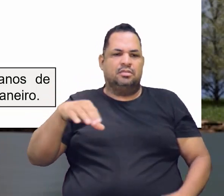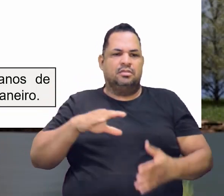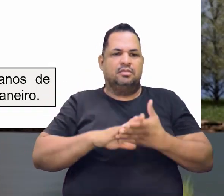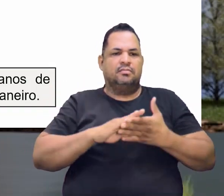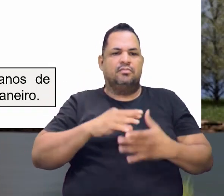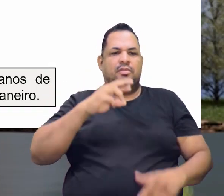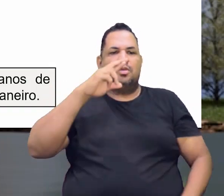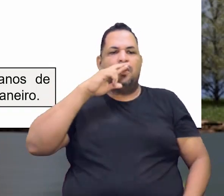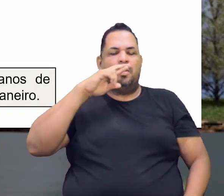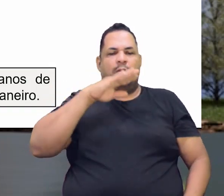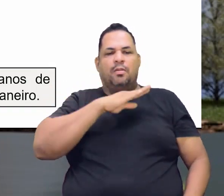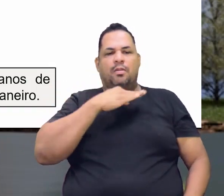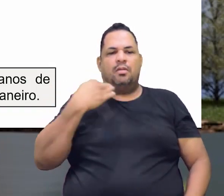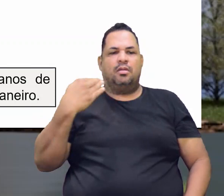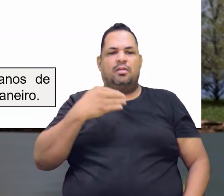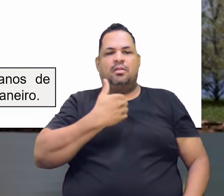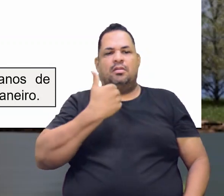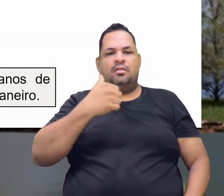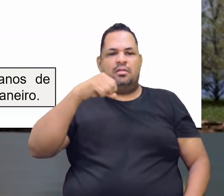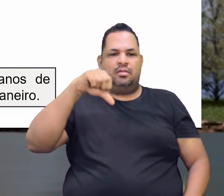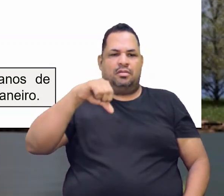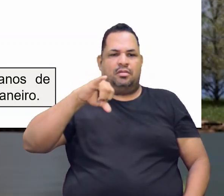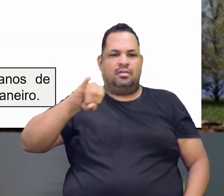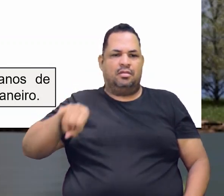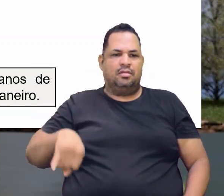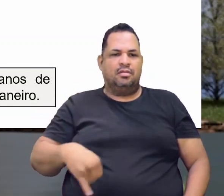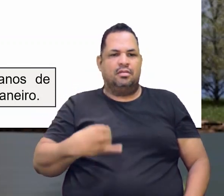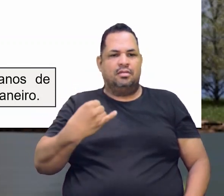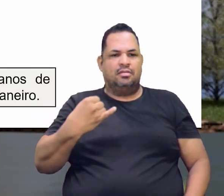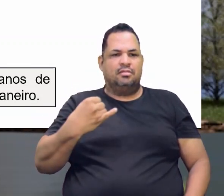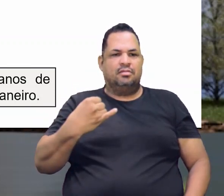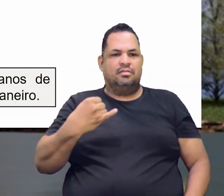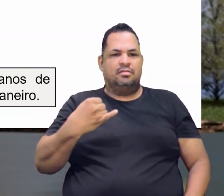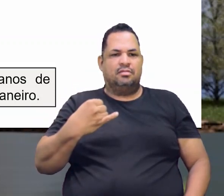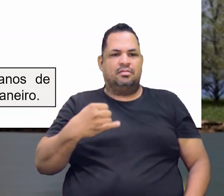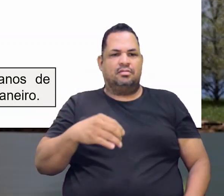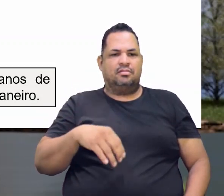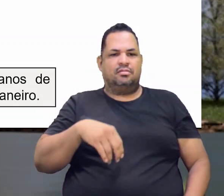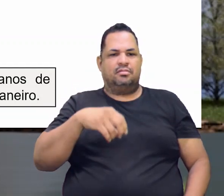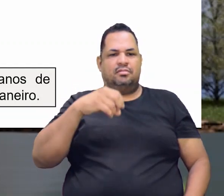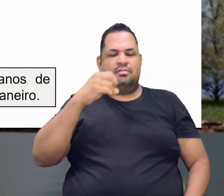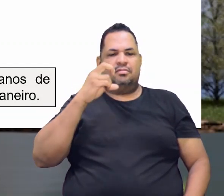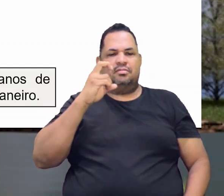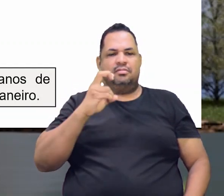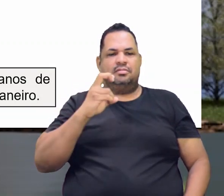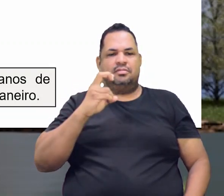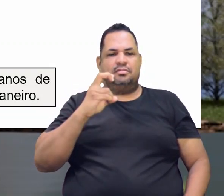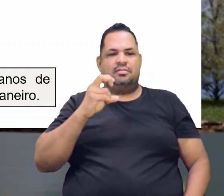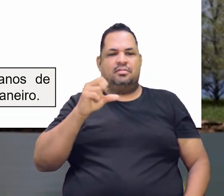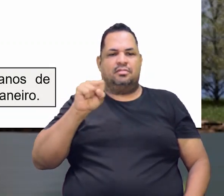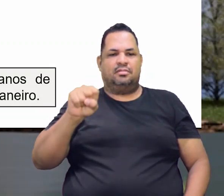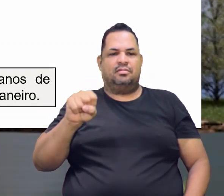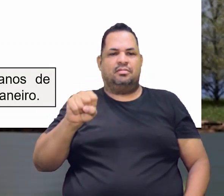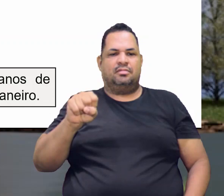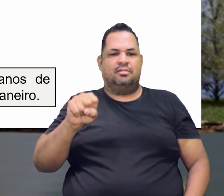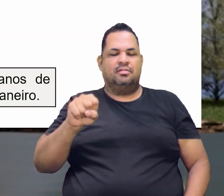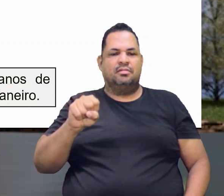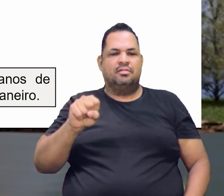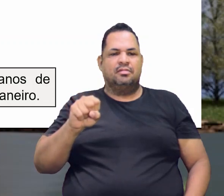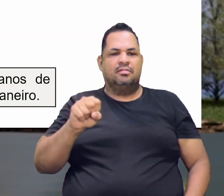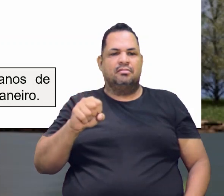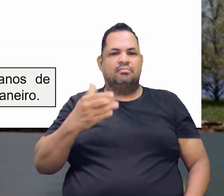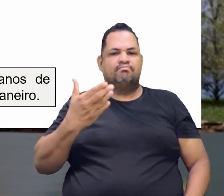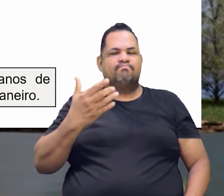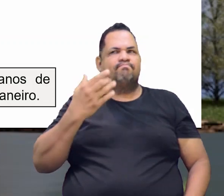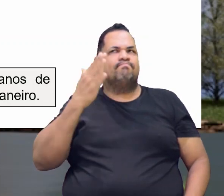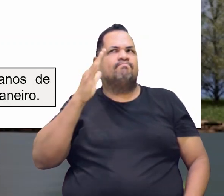Rondon morre dia 19 de janeiro de 58. O que mais